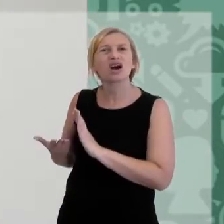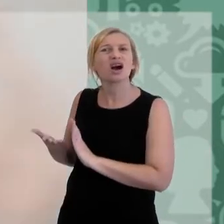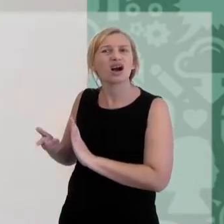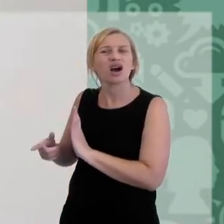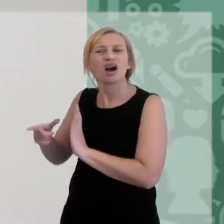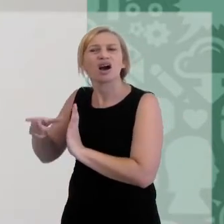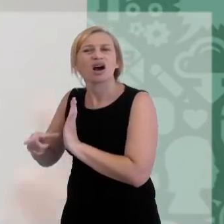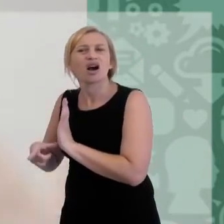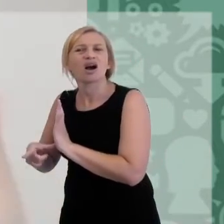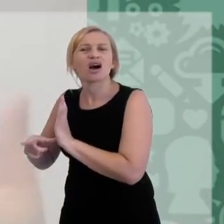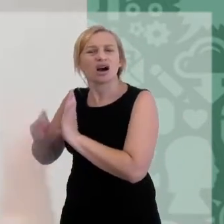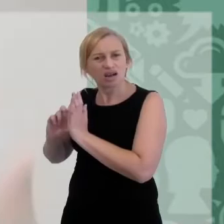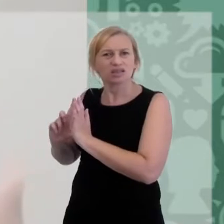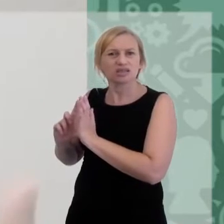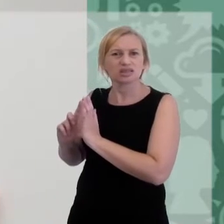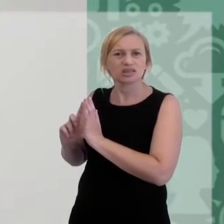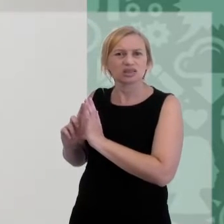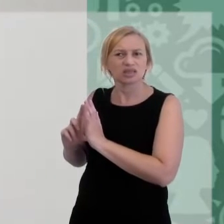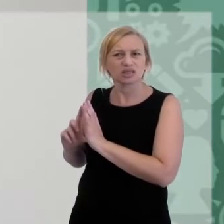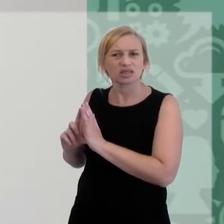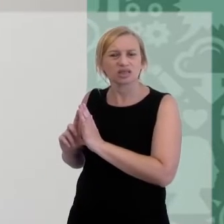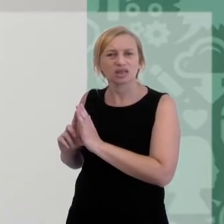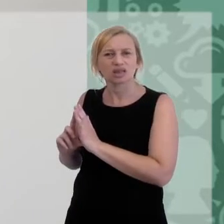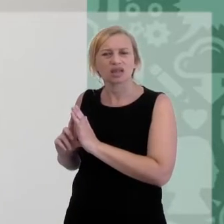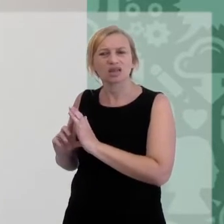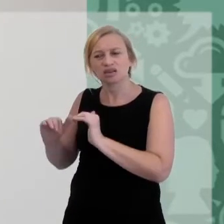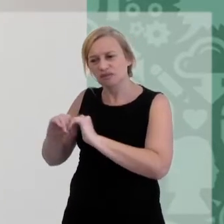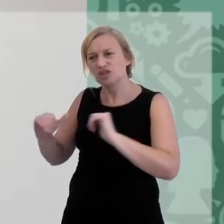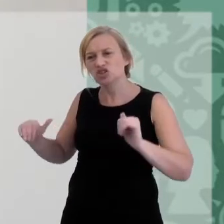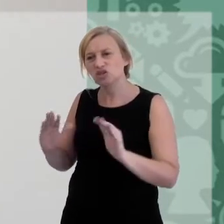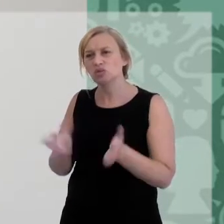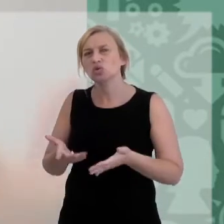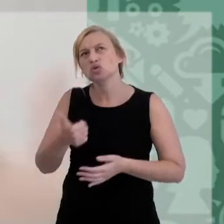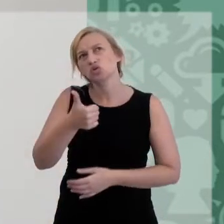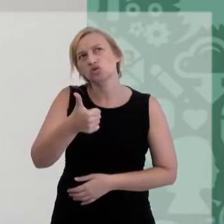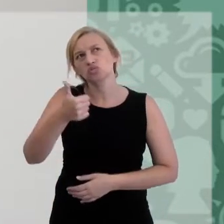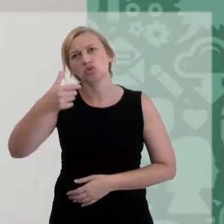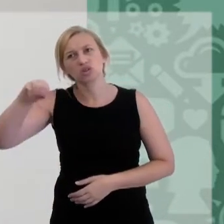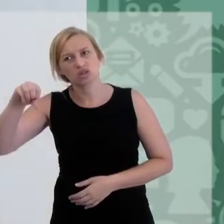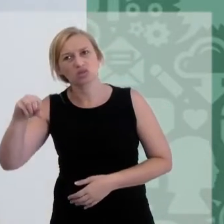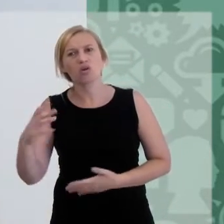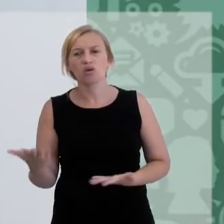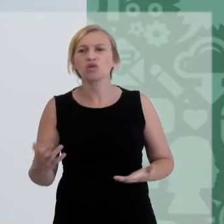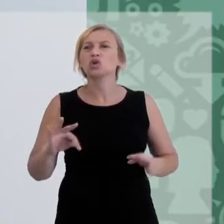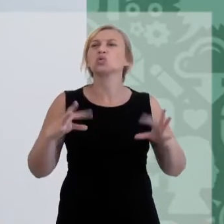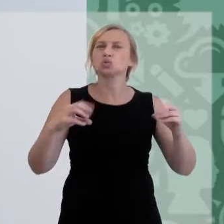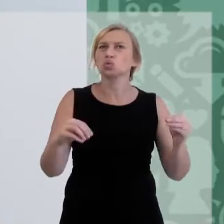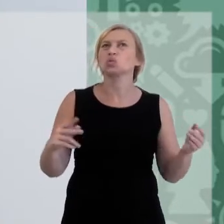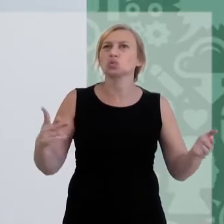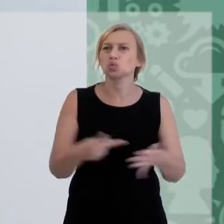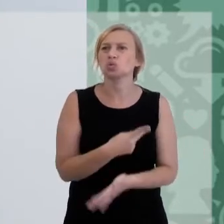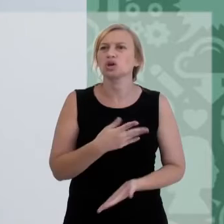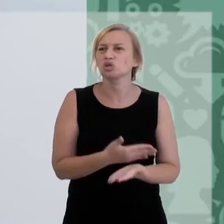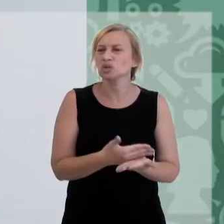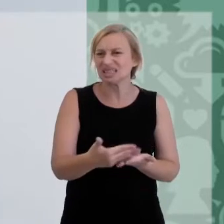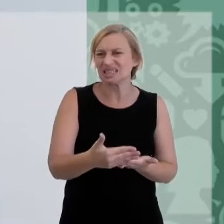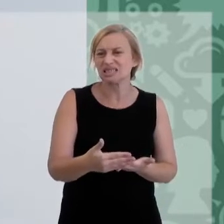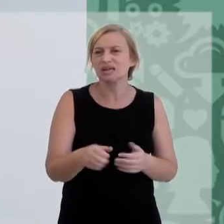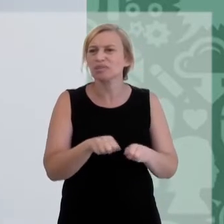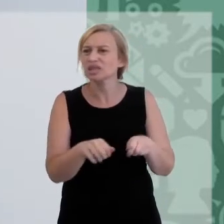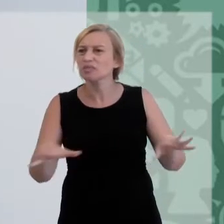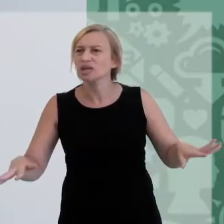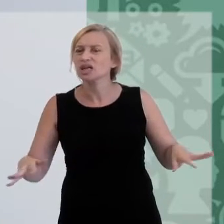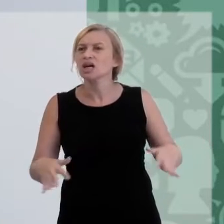frequentava, distante da vida que a gente levava lá no começo de 2020, 2019. Quando tudo isso acontece ali no início